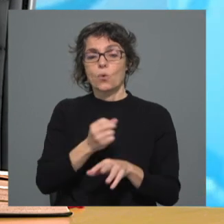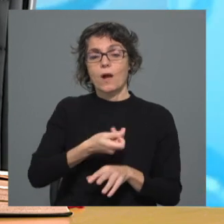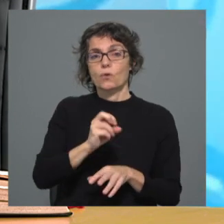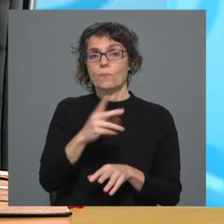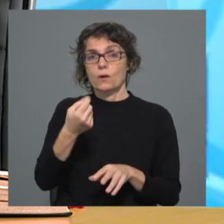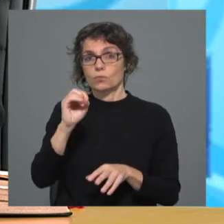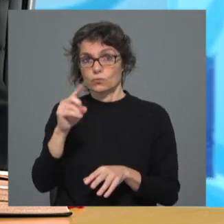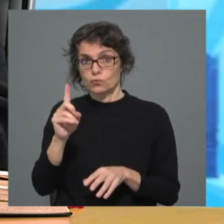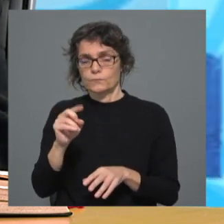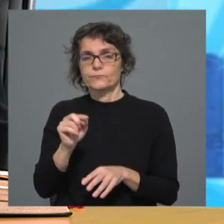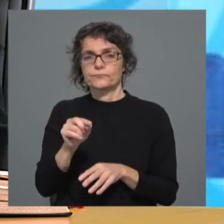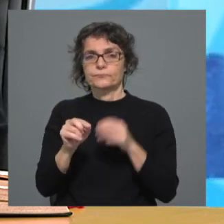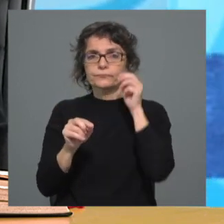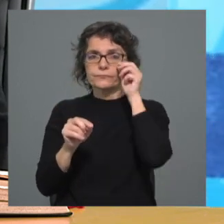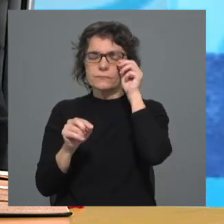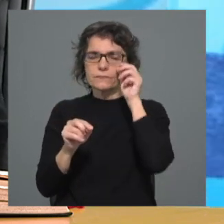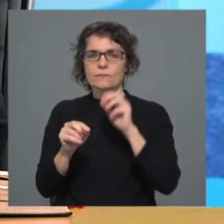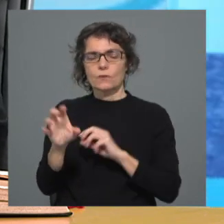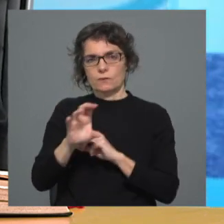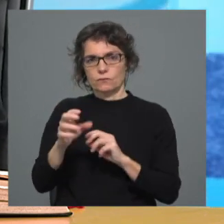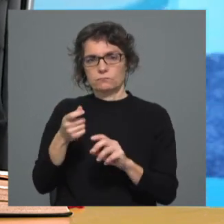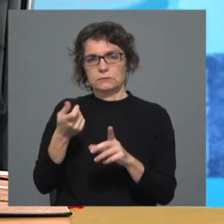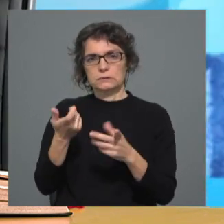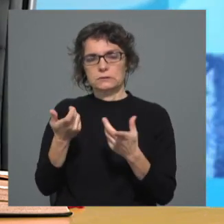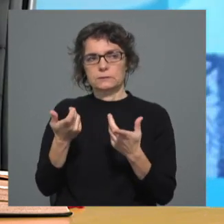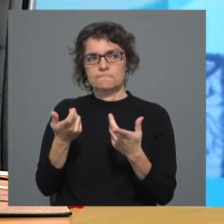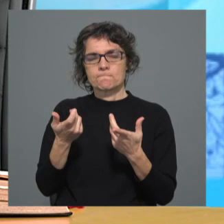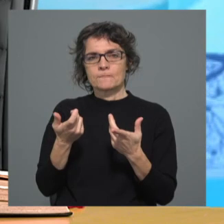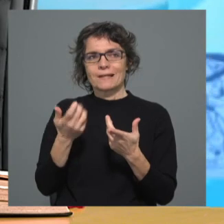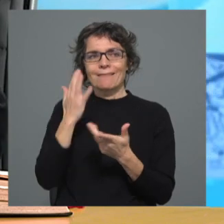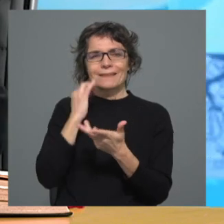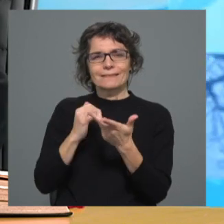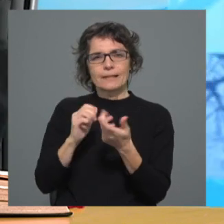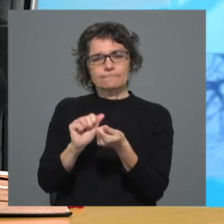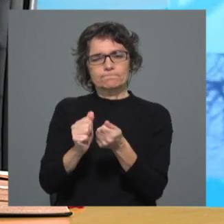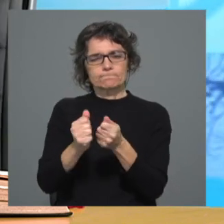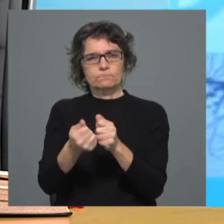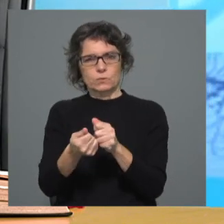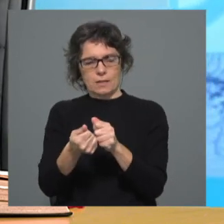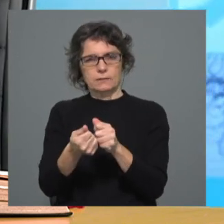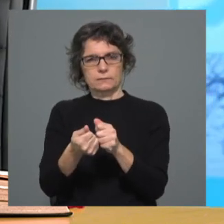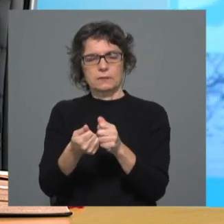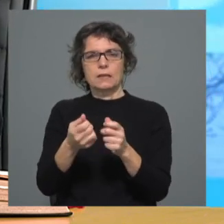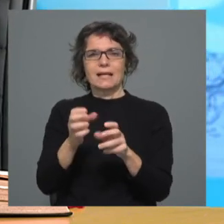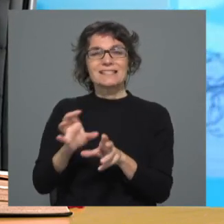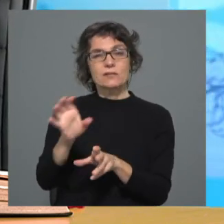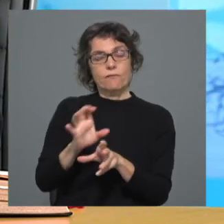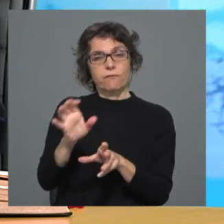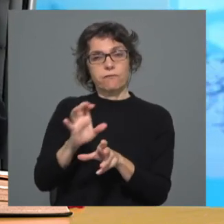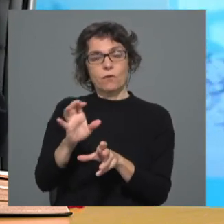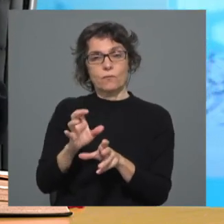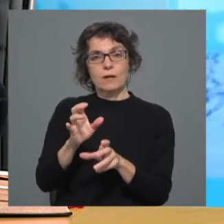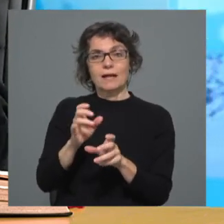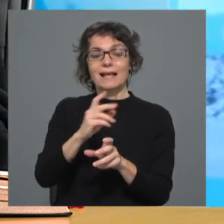Portanto, é um pouco para combater esta tendência da eloquência de Paulo